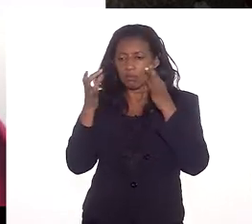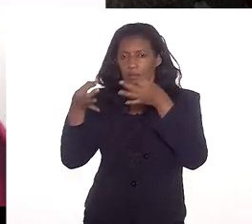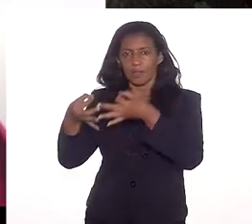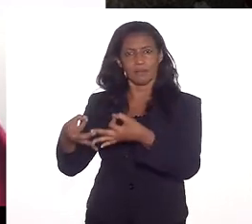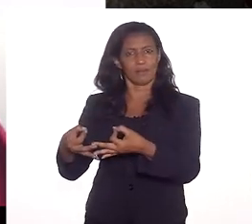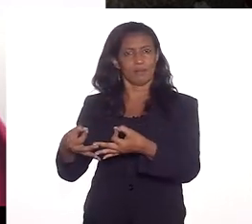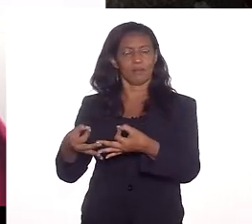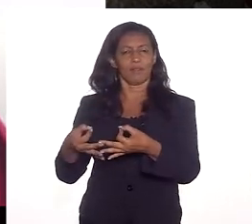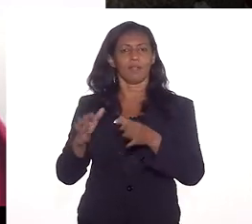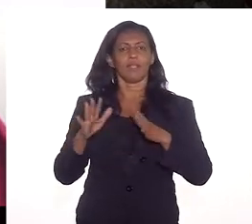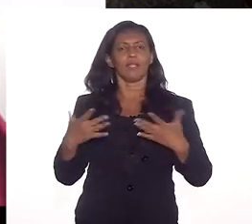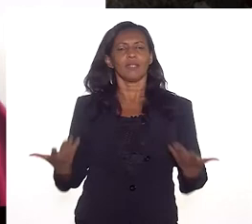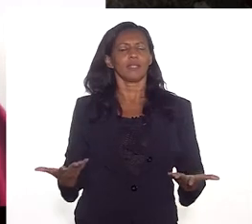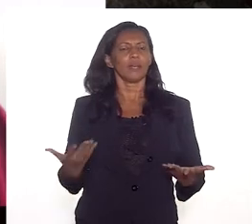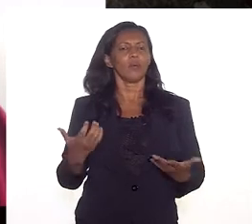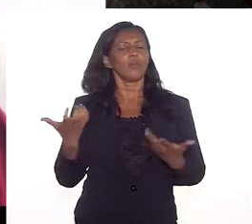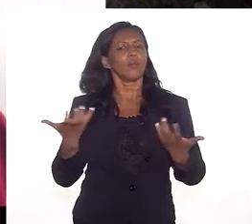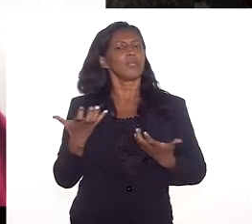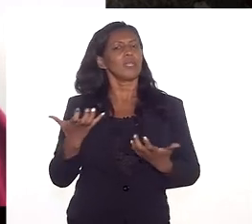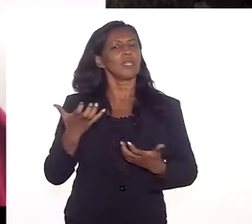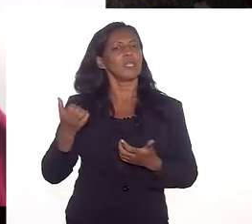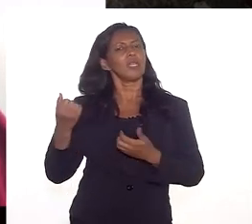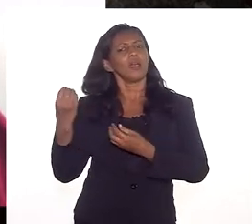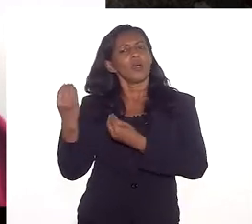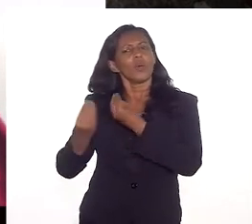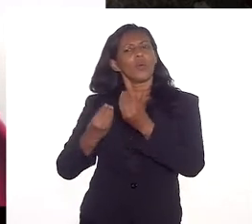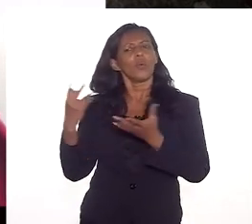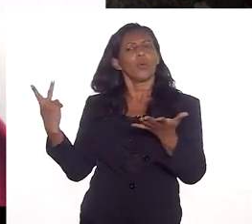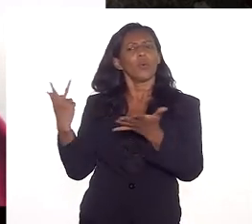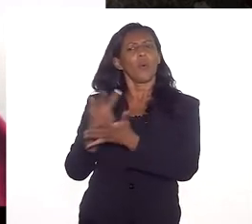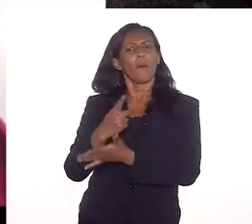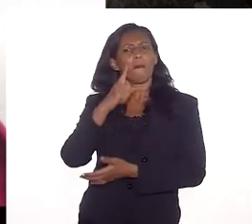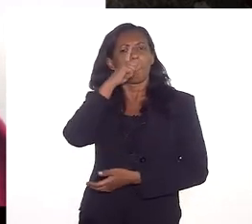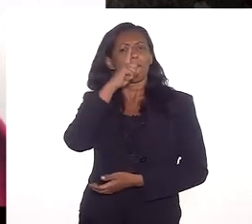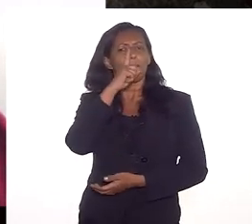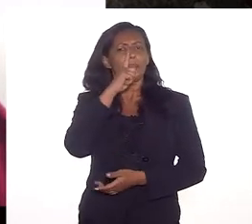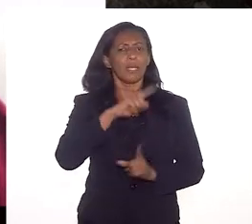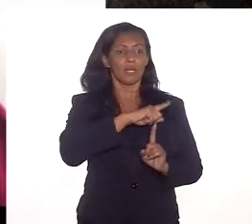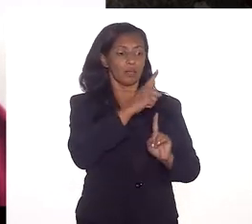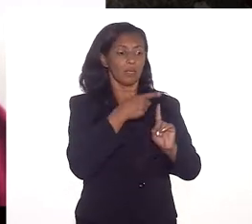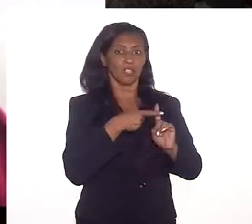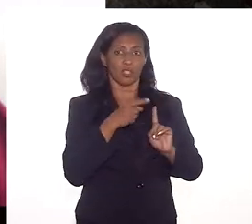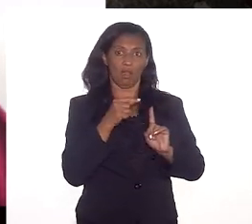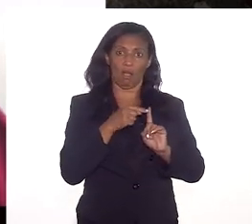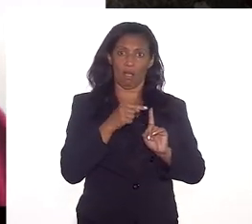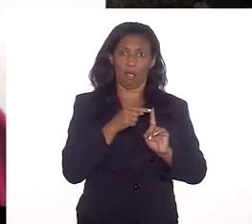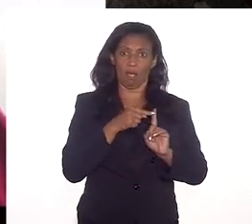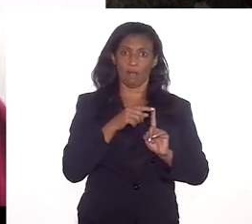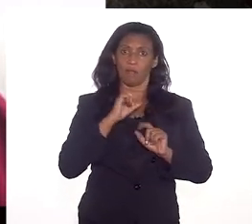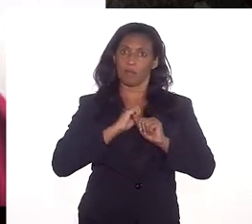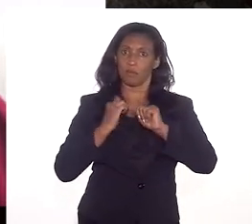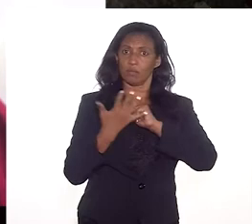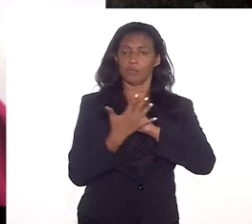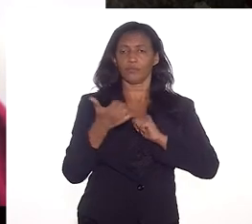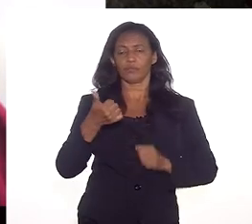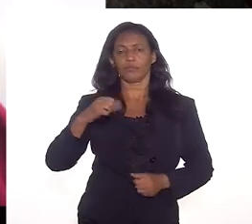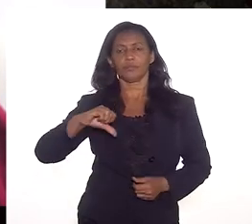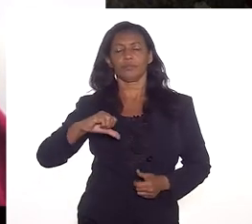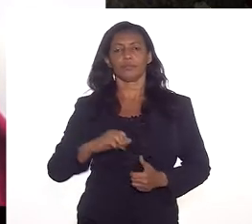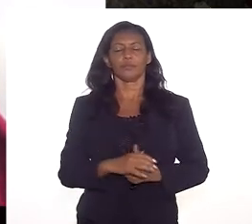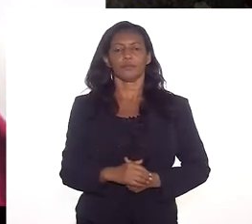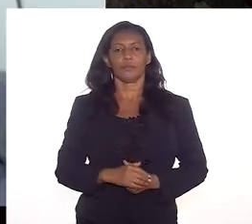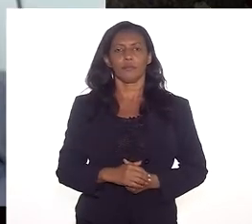muita atenção para isso, né? Então, queria que você falasse um pouco que riscos são esses das grávidas, né, na